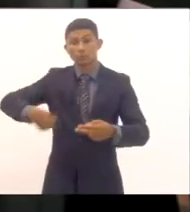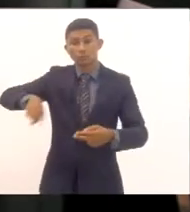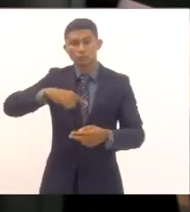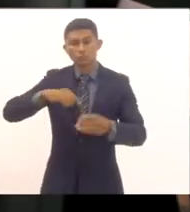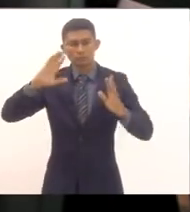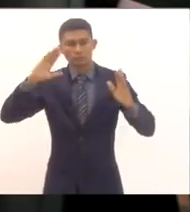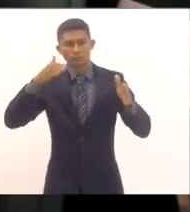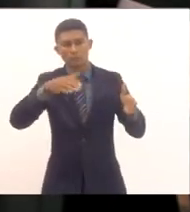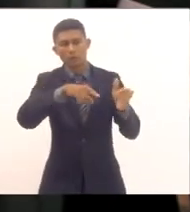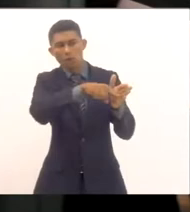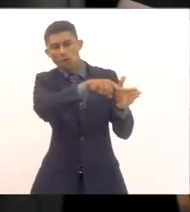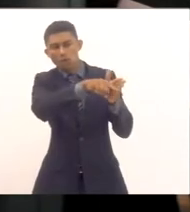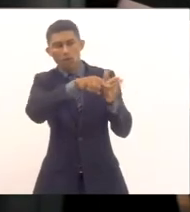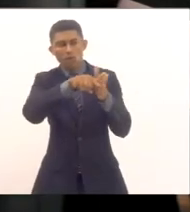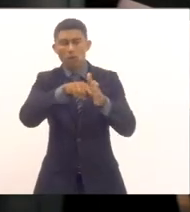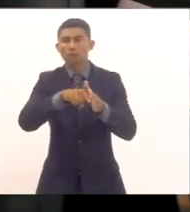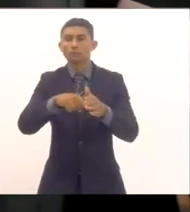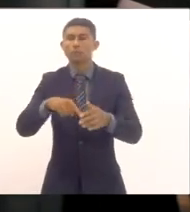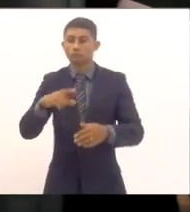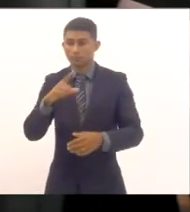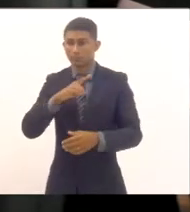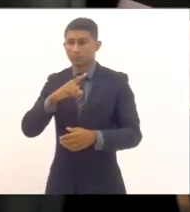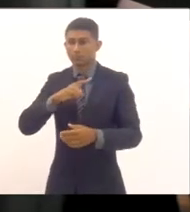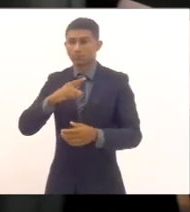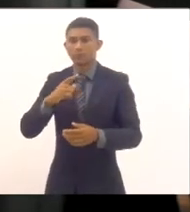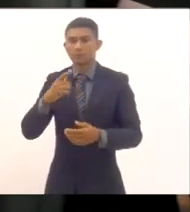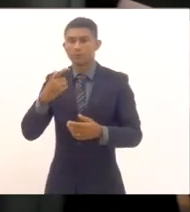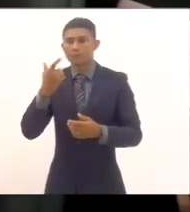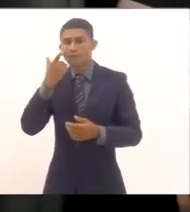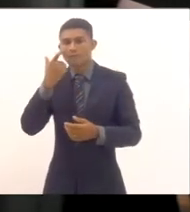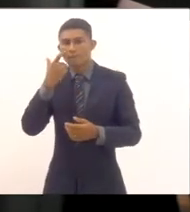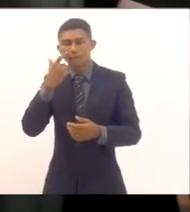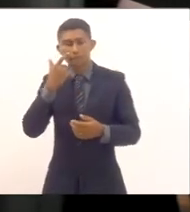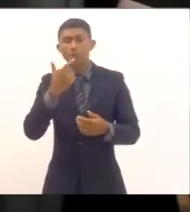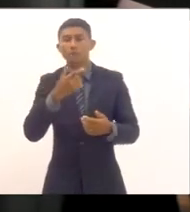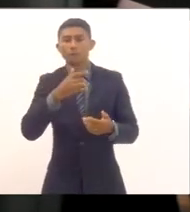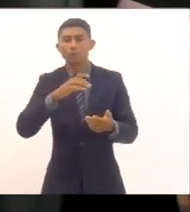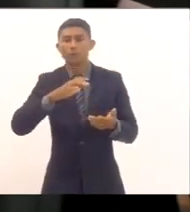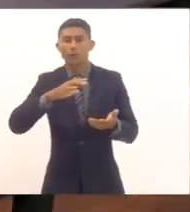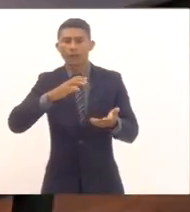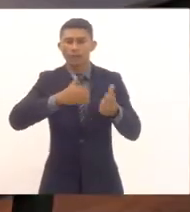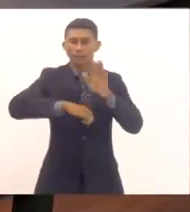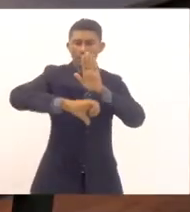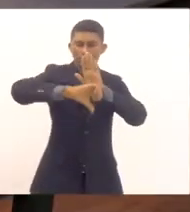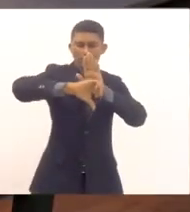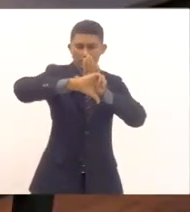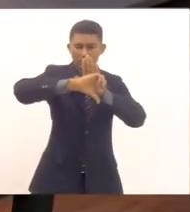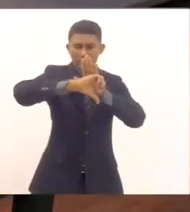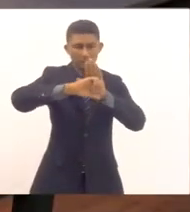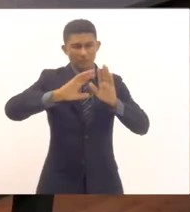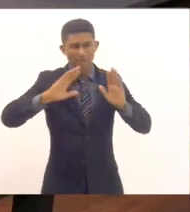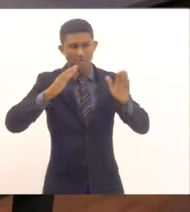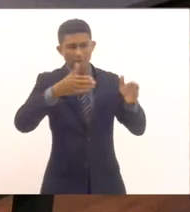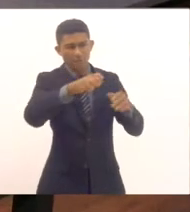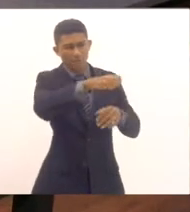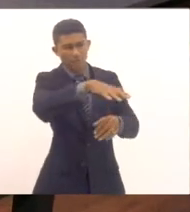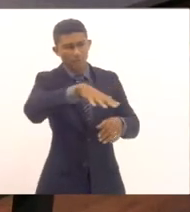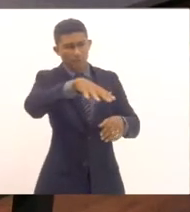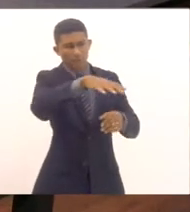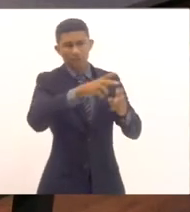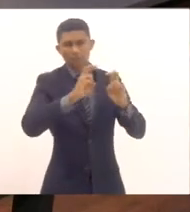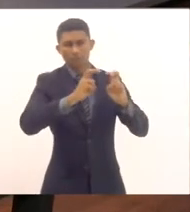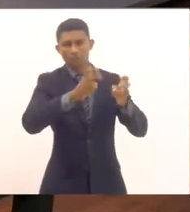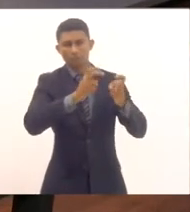a gente tá até criando dashboard específico só para os crimes relacionados à eu vi Estações ferroviárias então nós